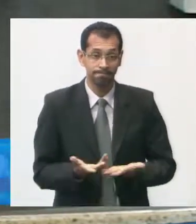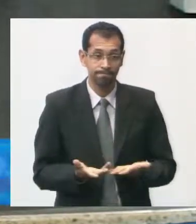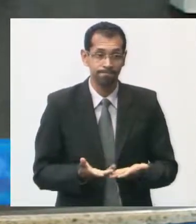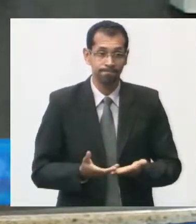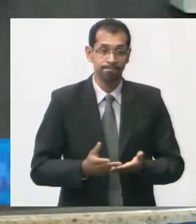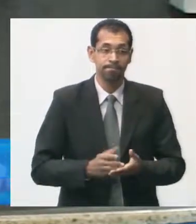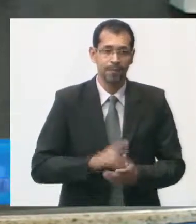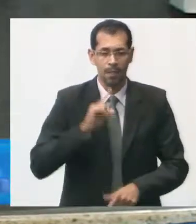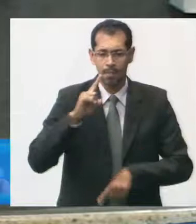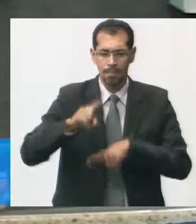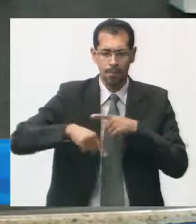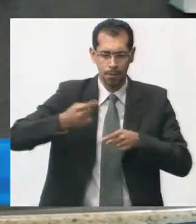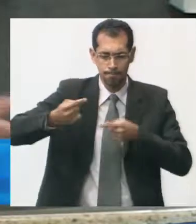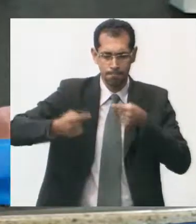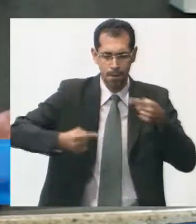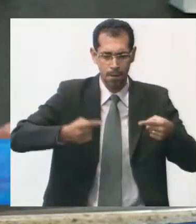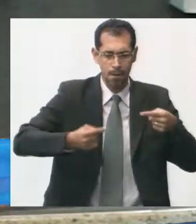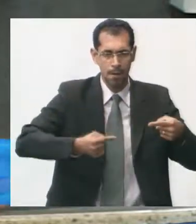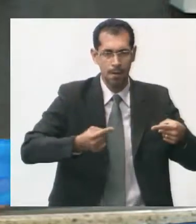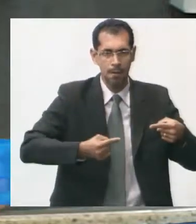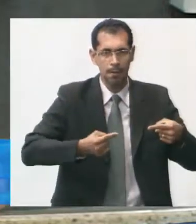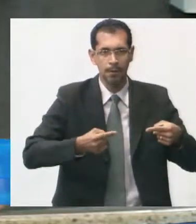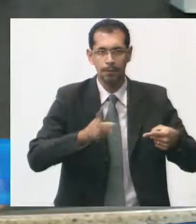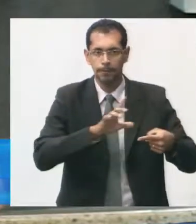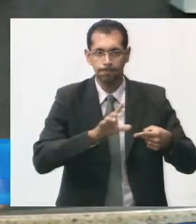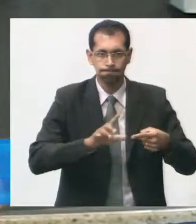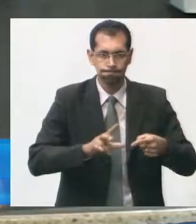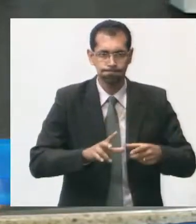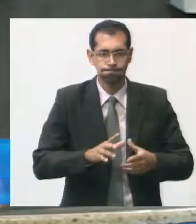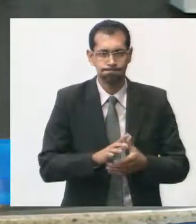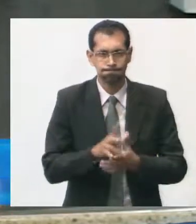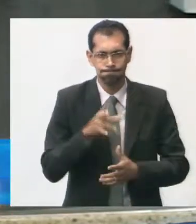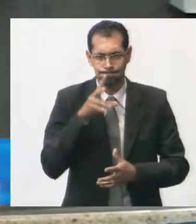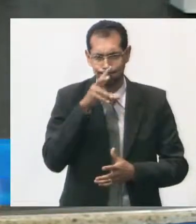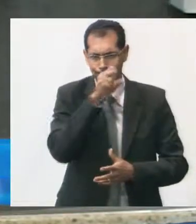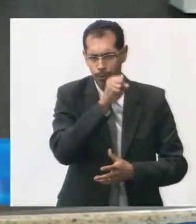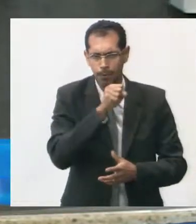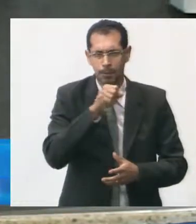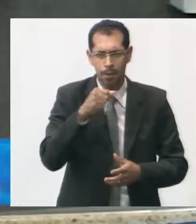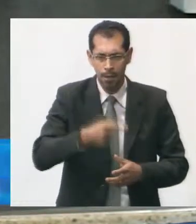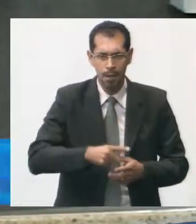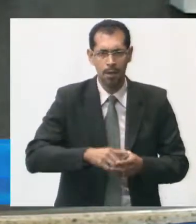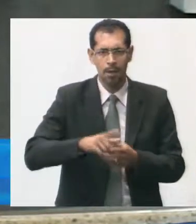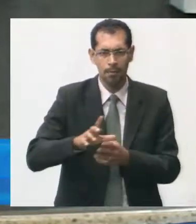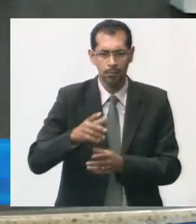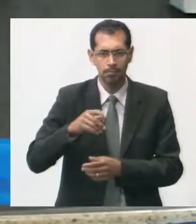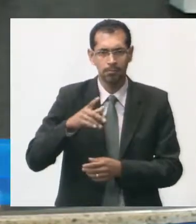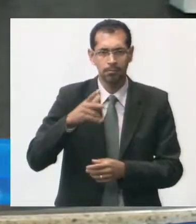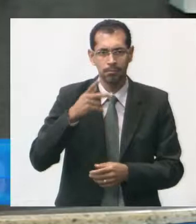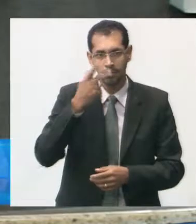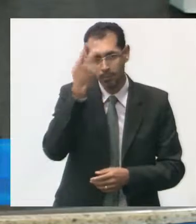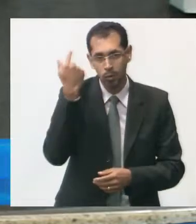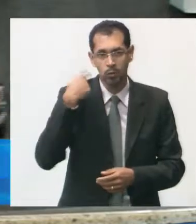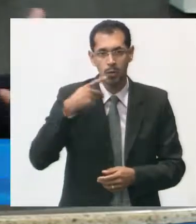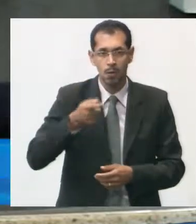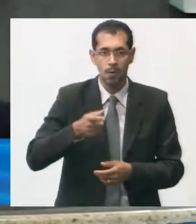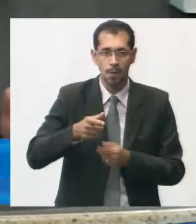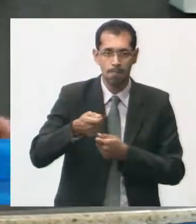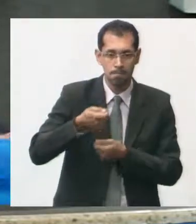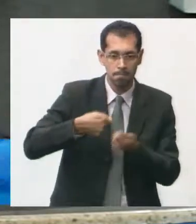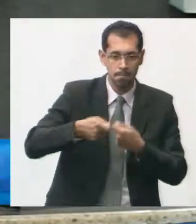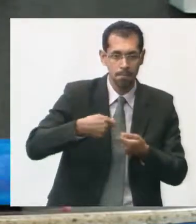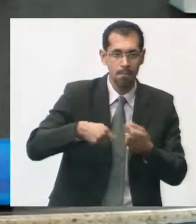debate fortíssimo com a comunidade, com os comerciantes, com os moradores, a Prefeitura recuou do